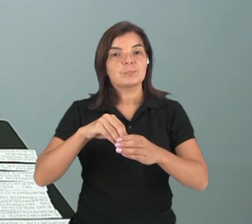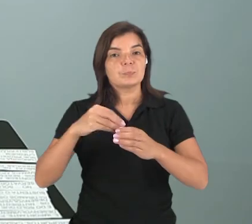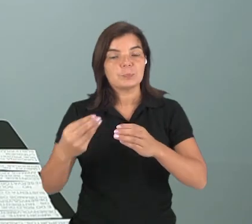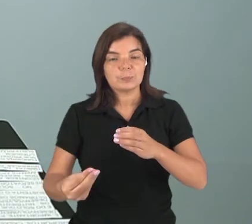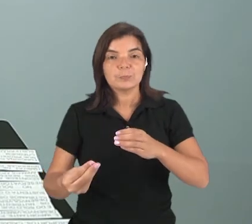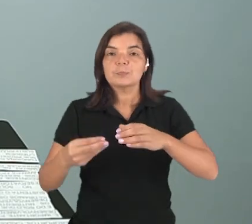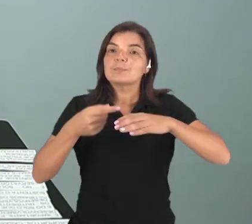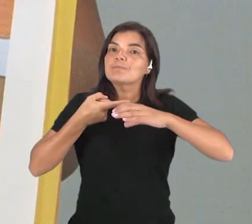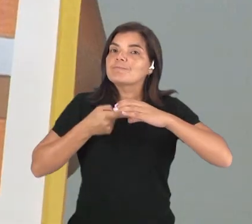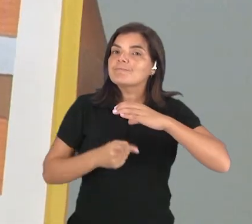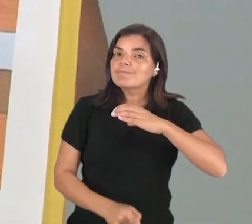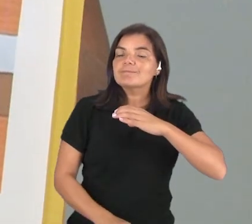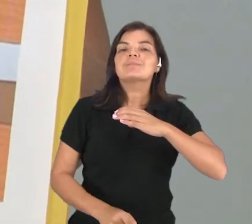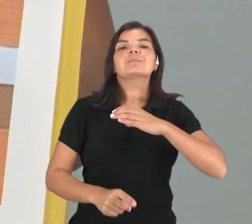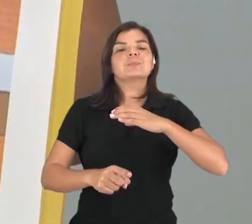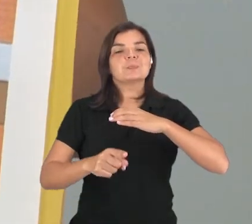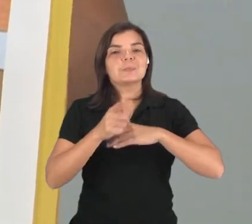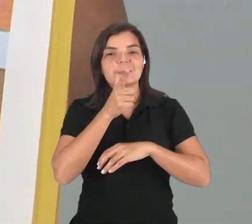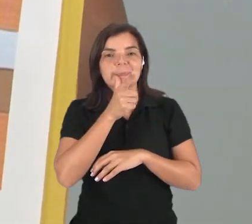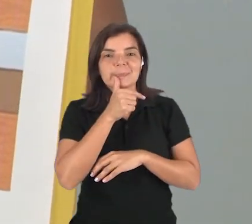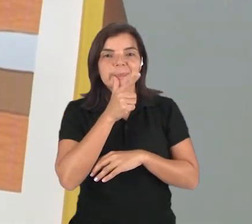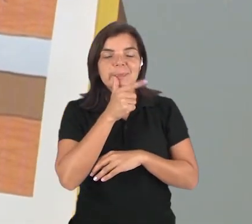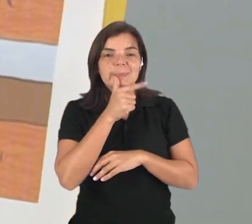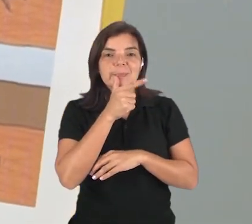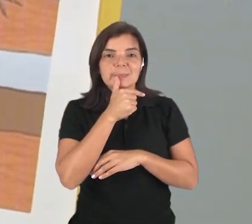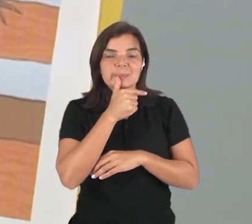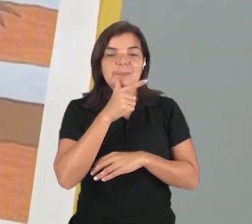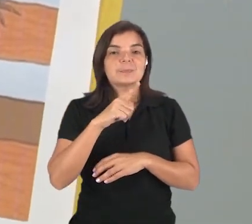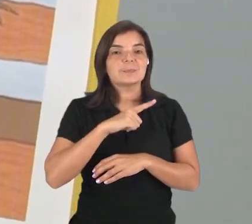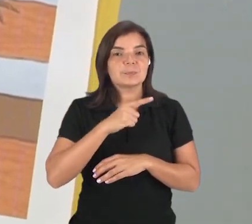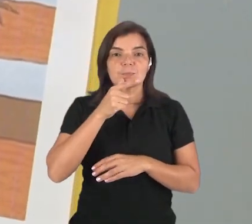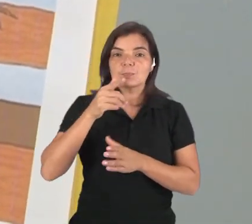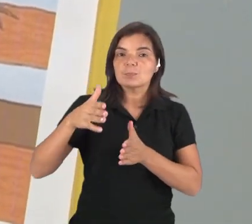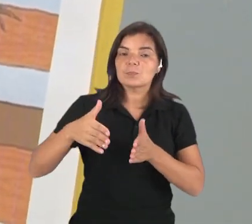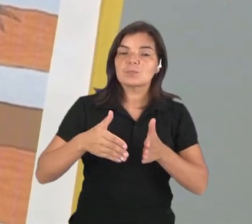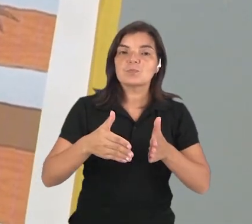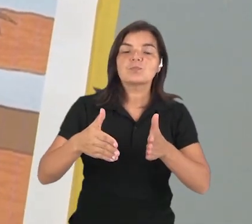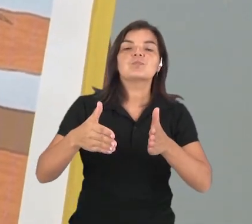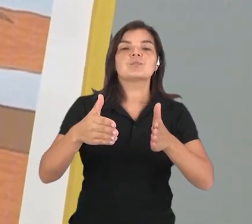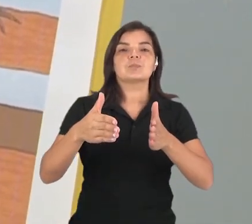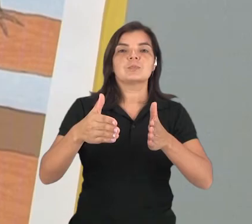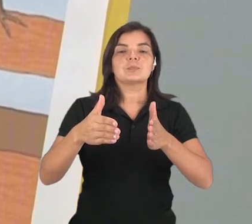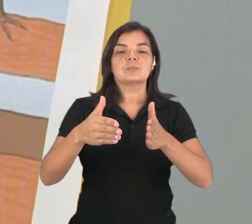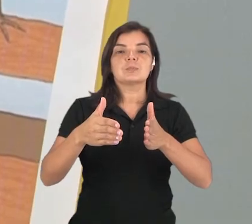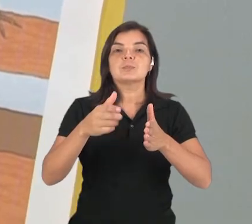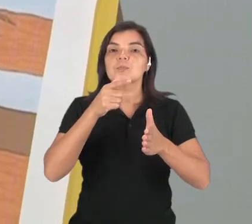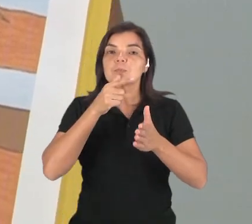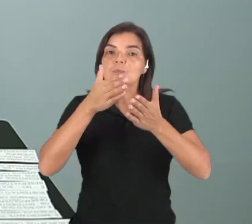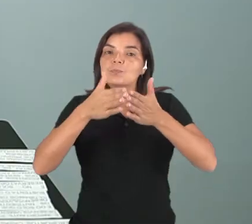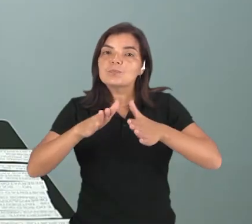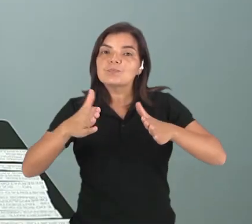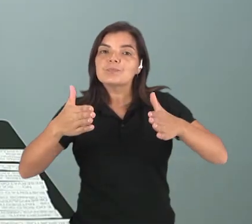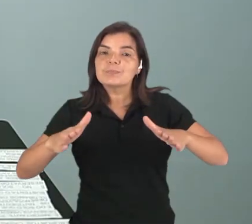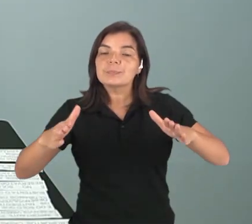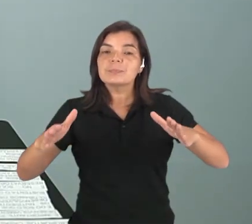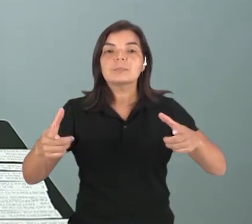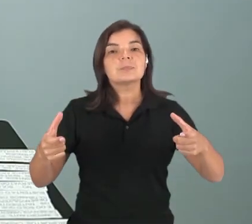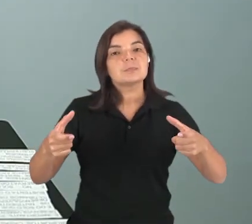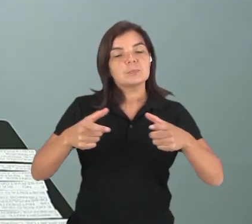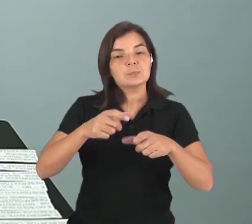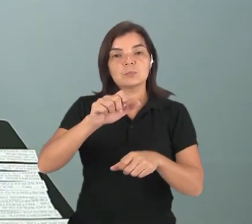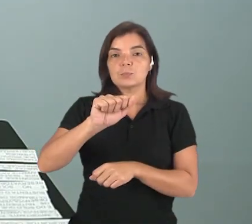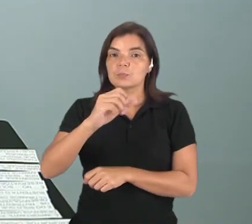nos lençóis subterrâneos. A água que fica nos rios, nos oceanos, em açude, enfim,